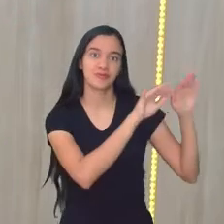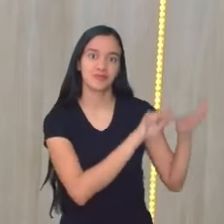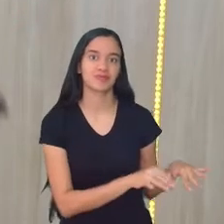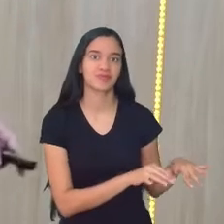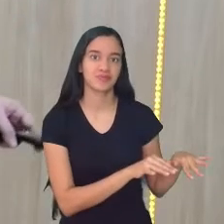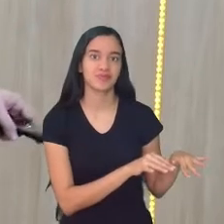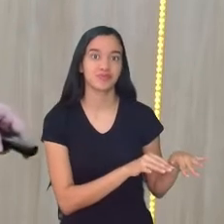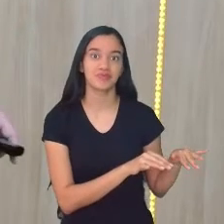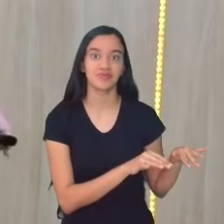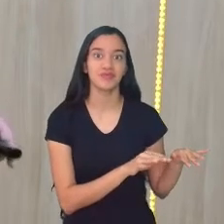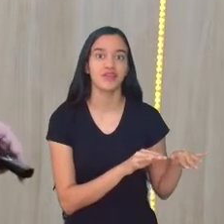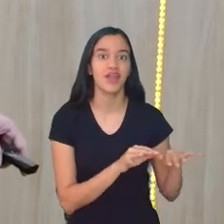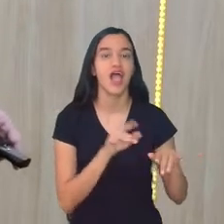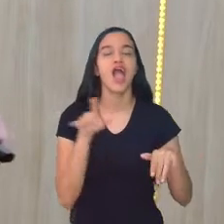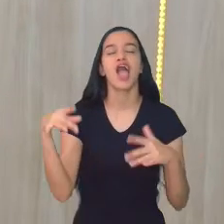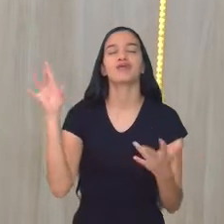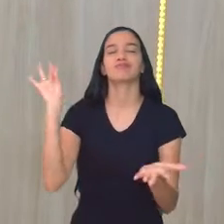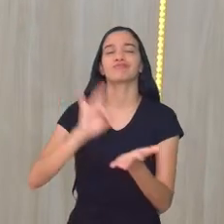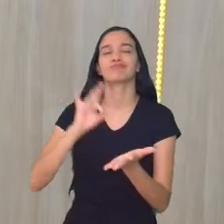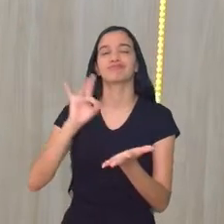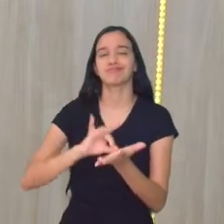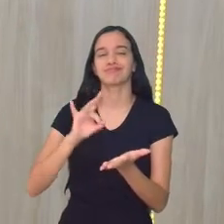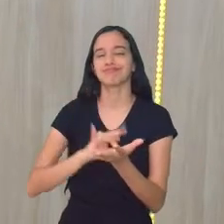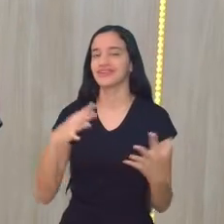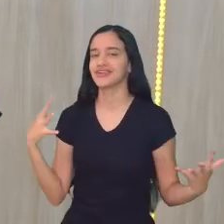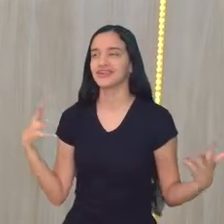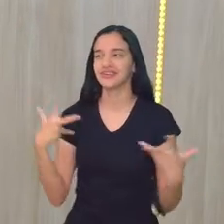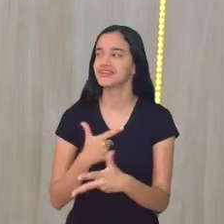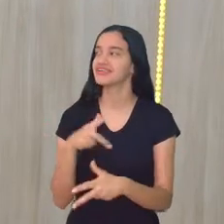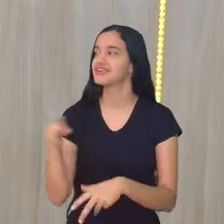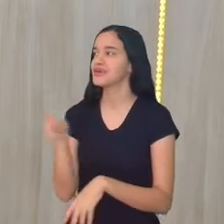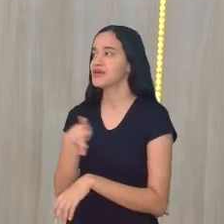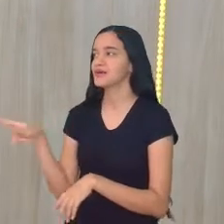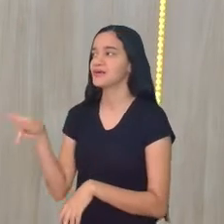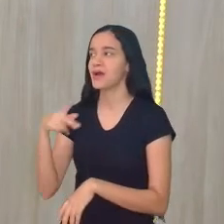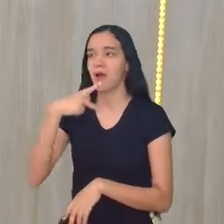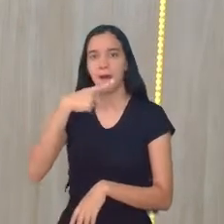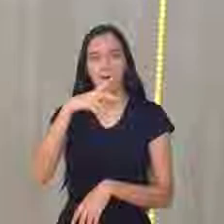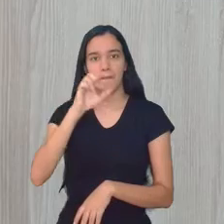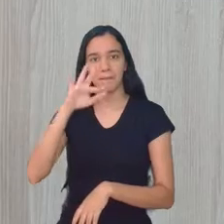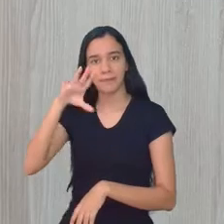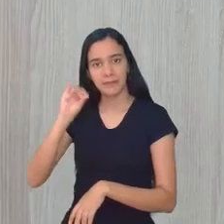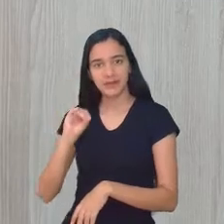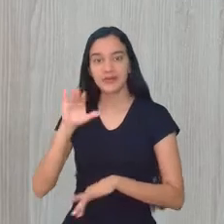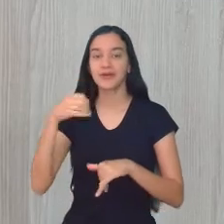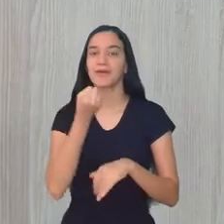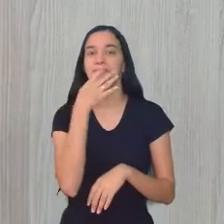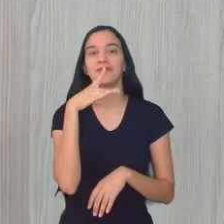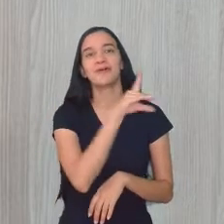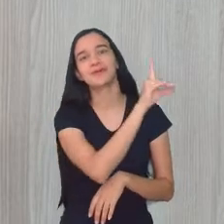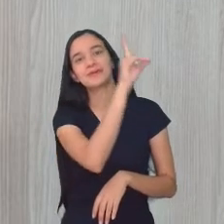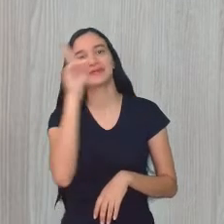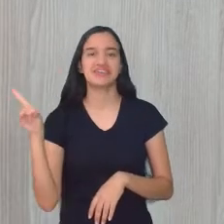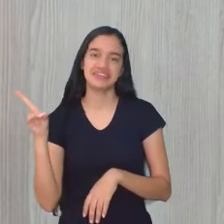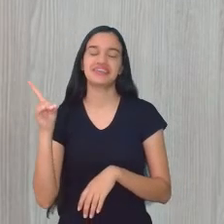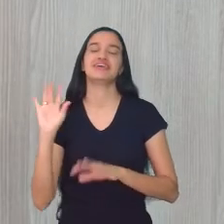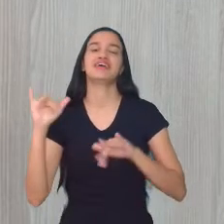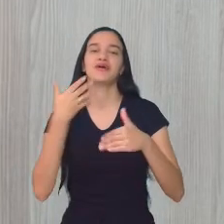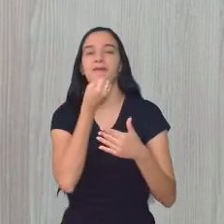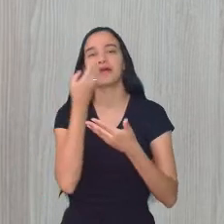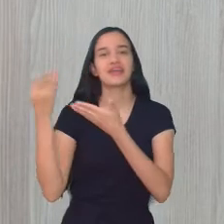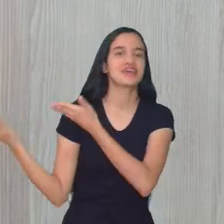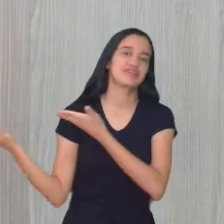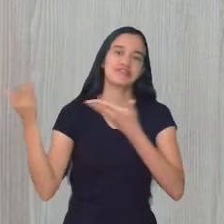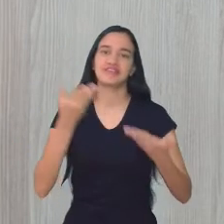manhã, é realmente um privilégio. Professor Pedro. Bom dia, pessoal. Seja